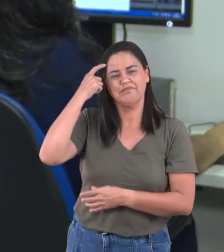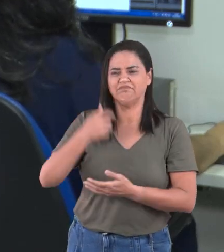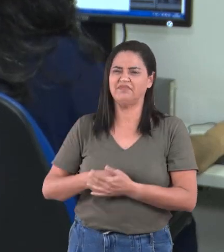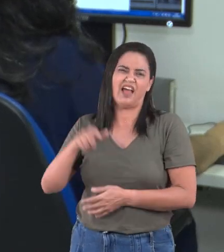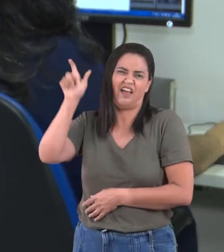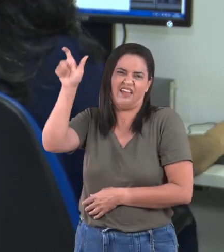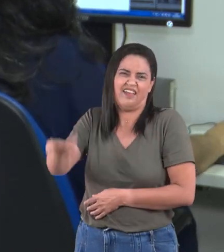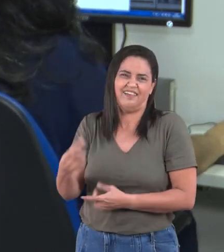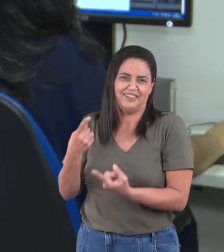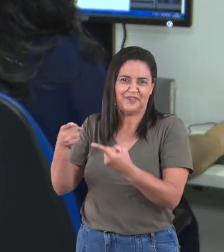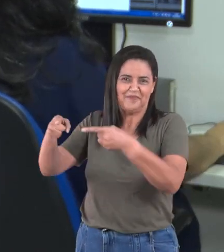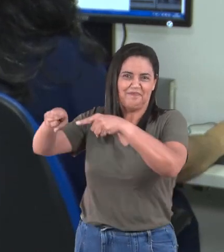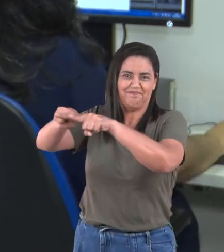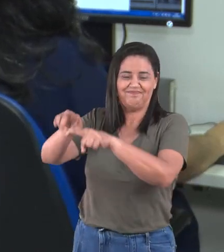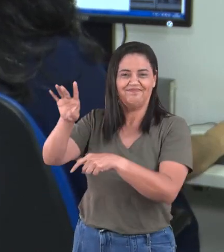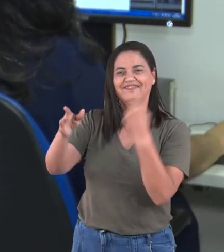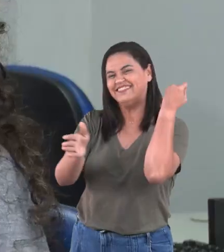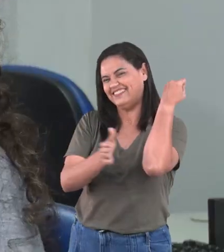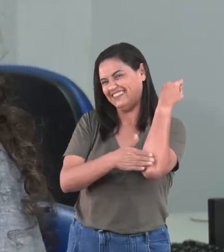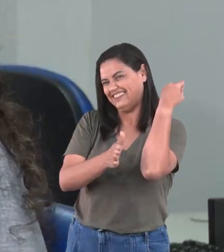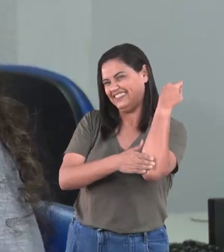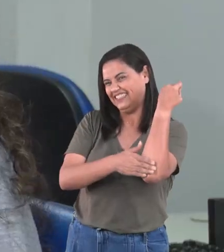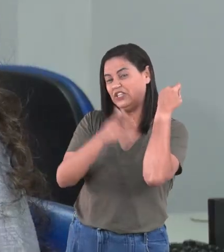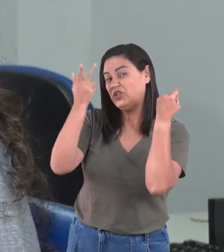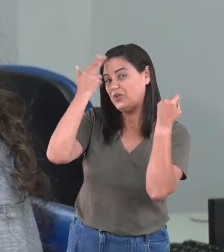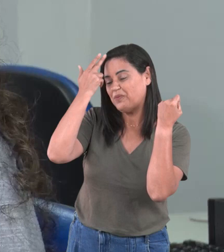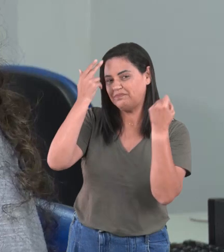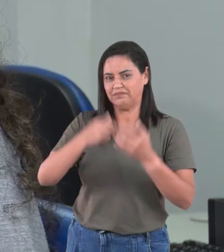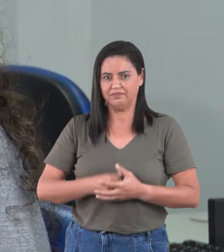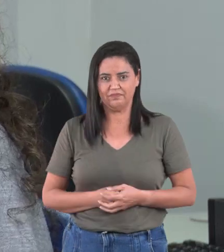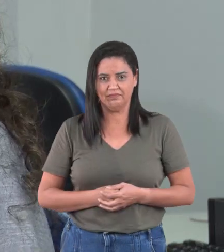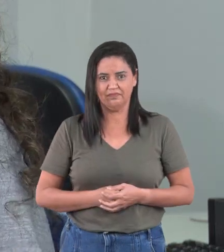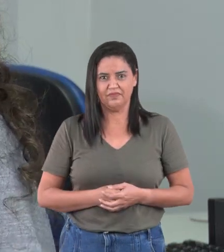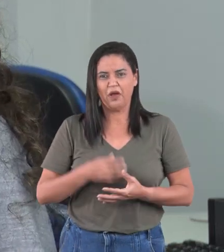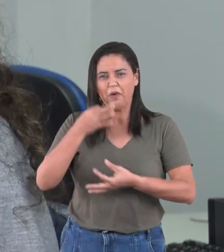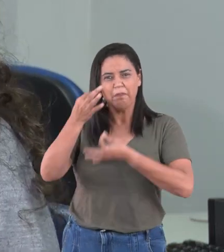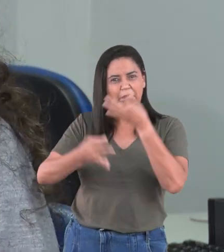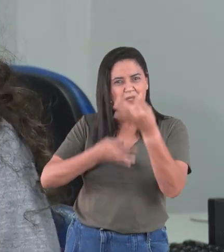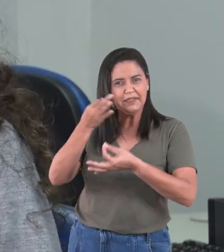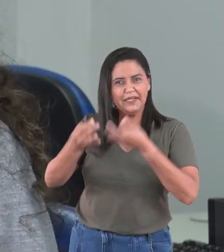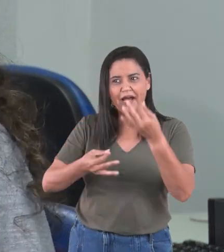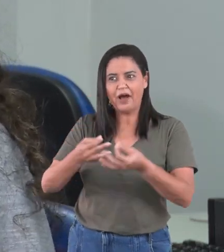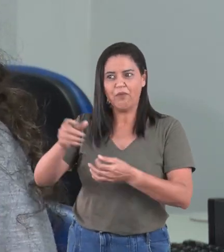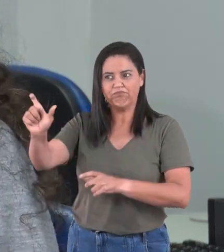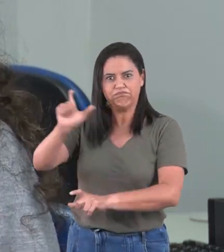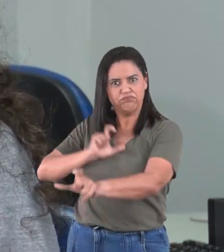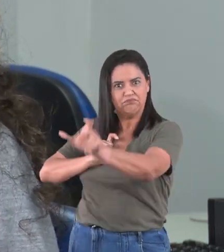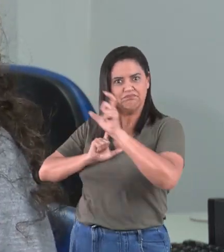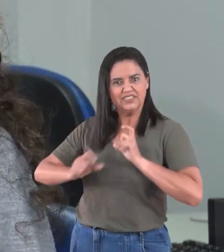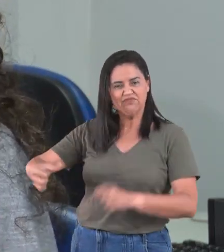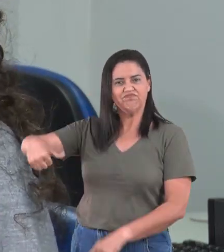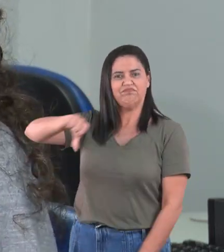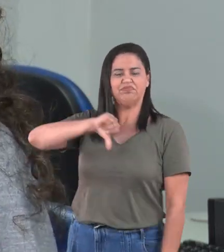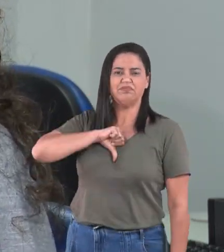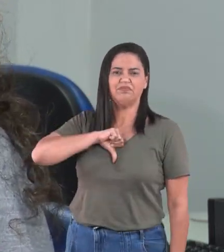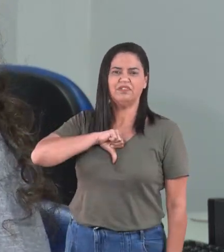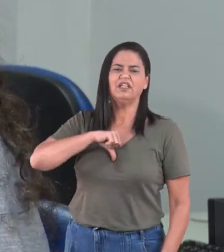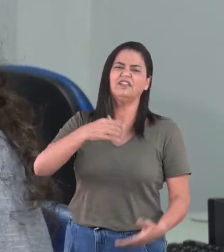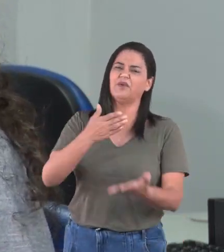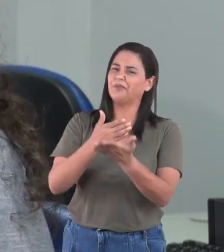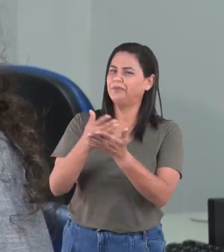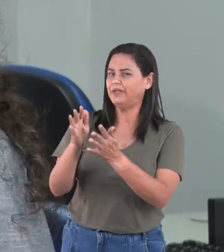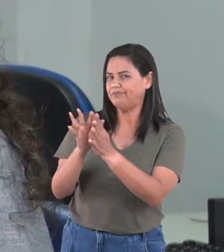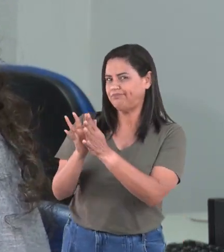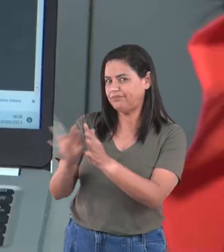Meu companheiro ele só é ciumento. Comentários que diminuem a autoestima dela. Então,